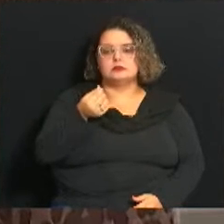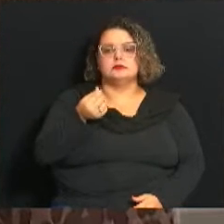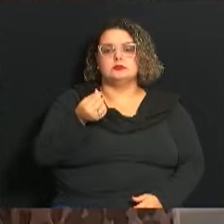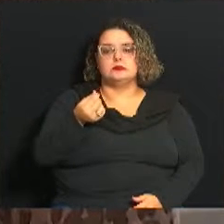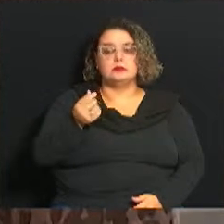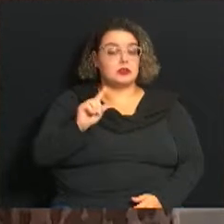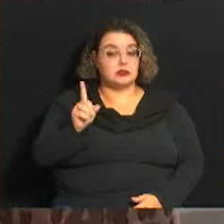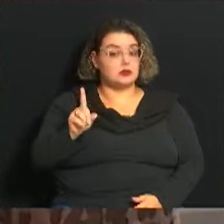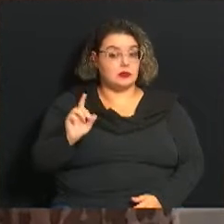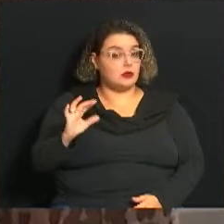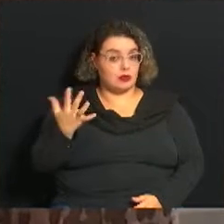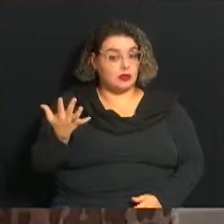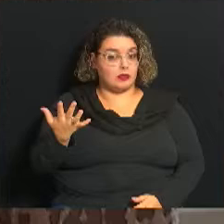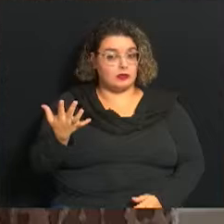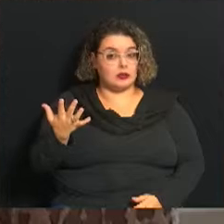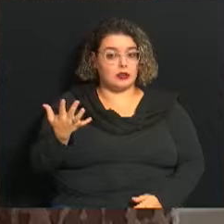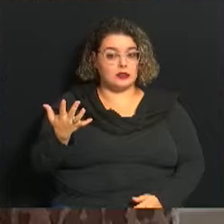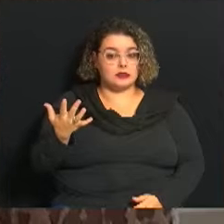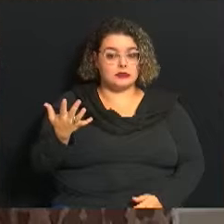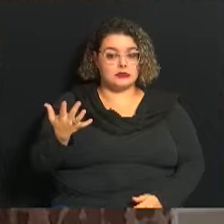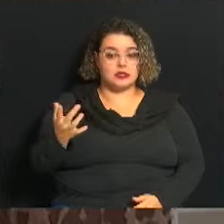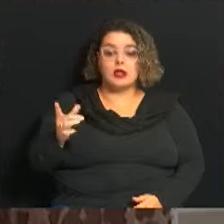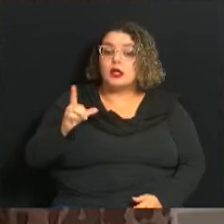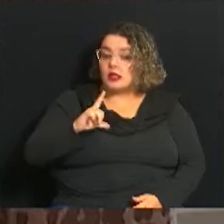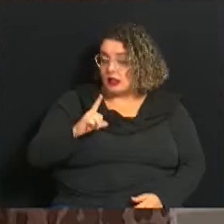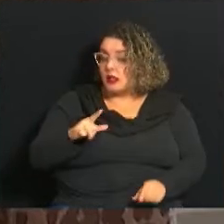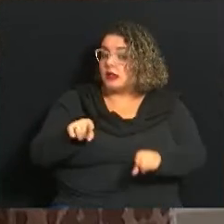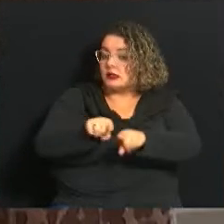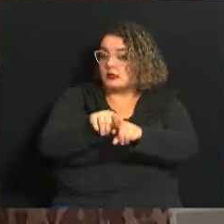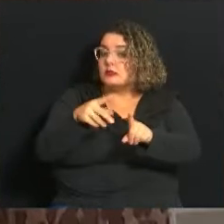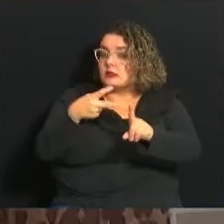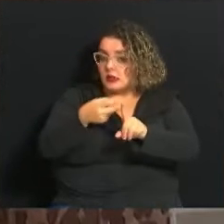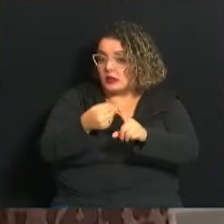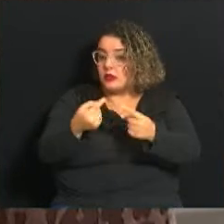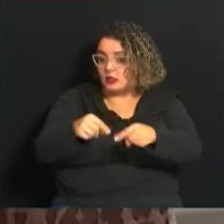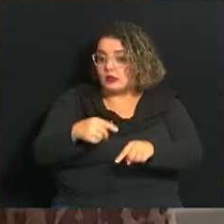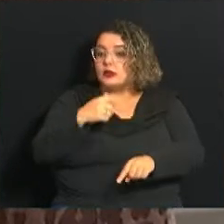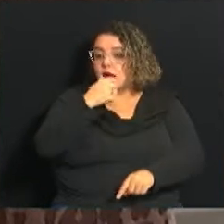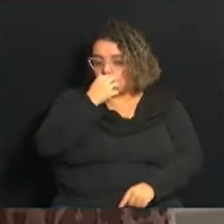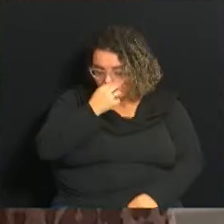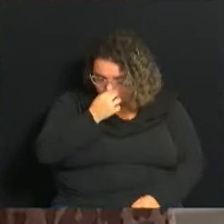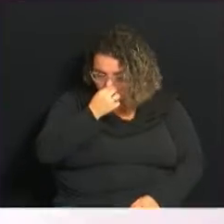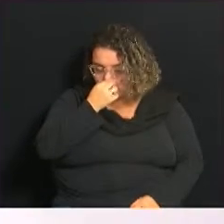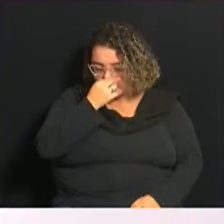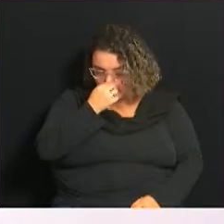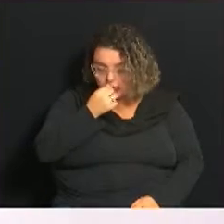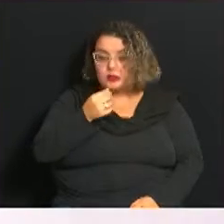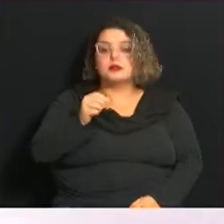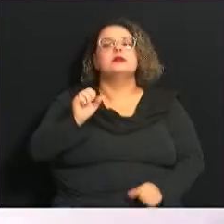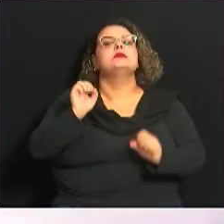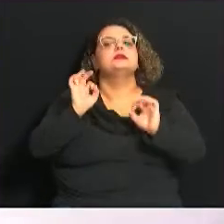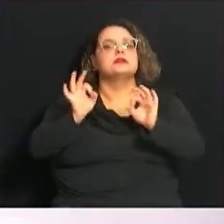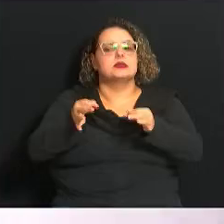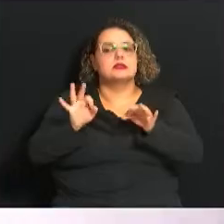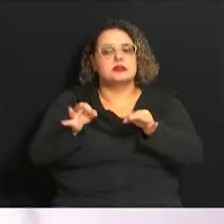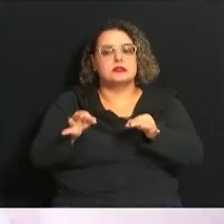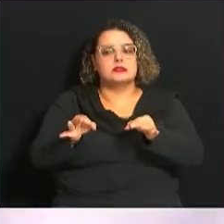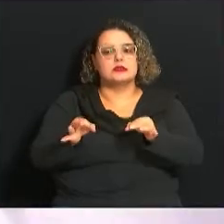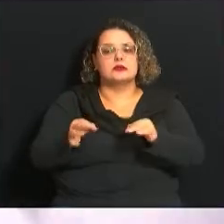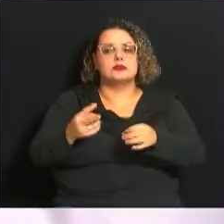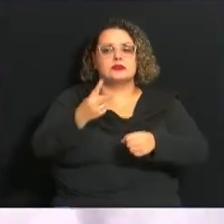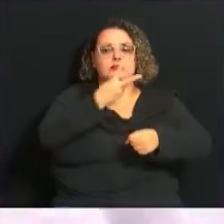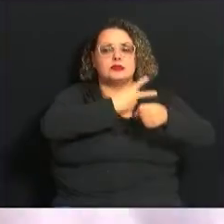por aí. A vacinação tem também que tomar contra a gripe, né? Com certeza. Então, nos 2 últimos anos, por